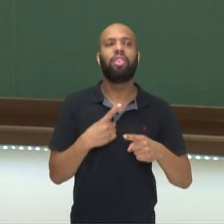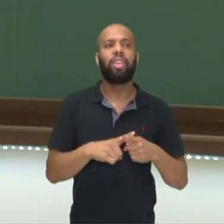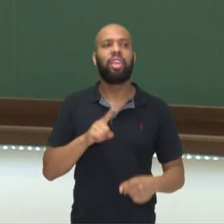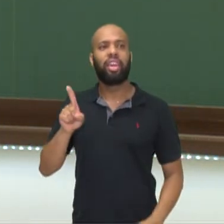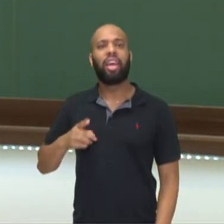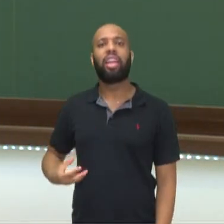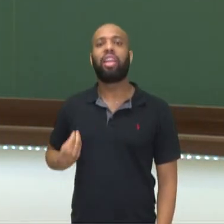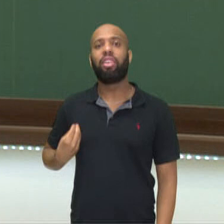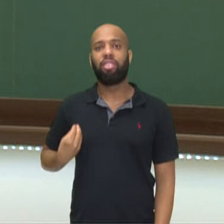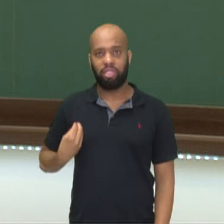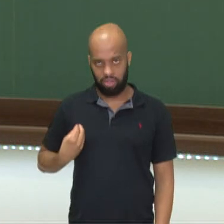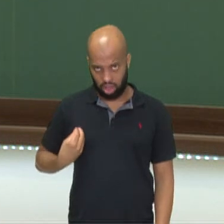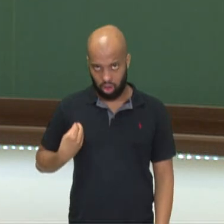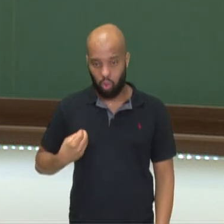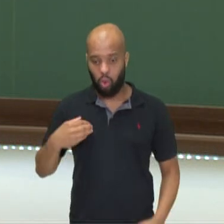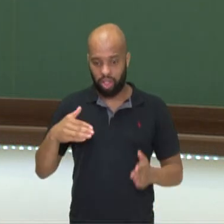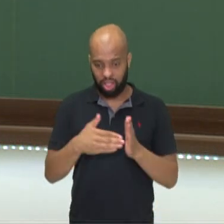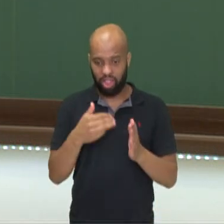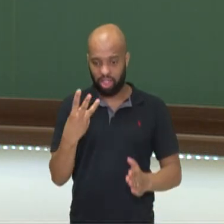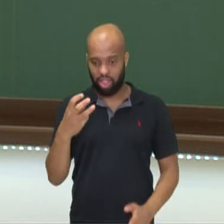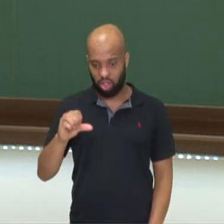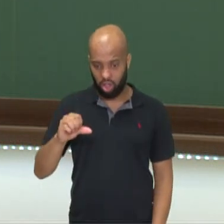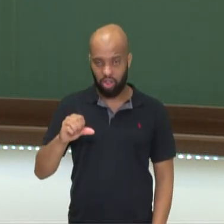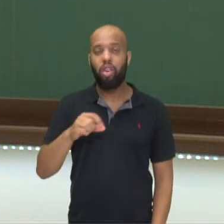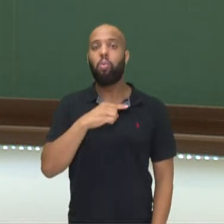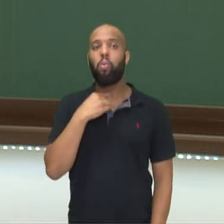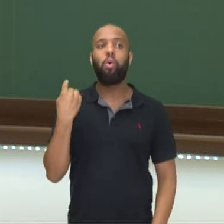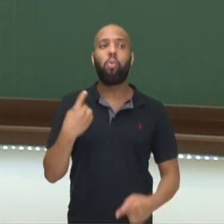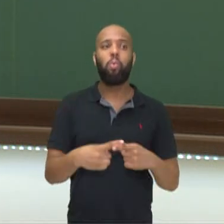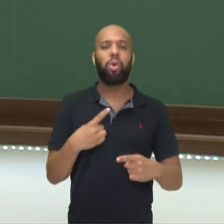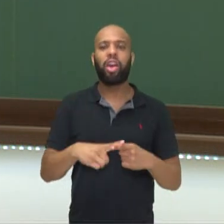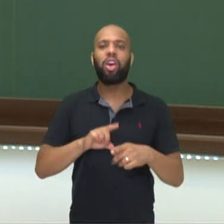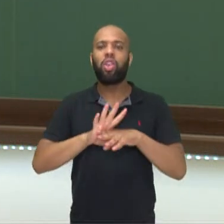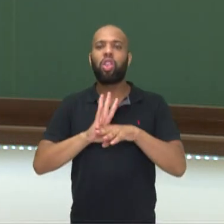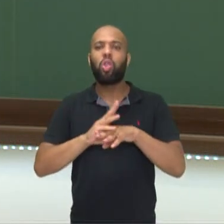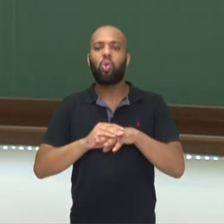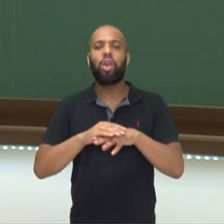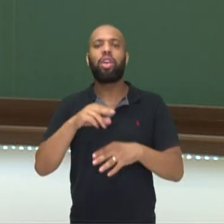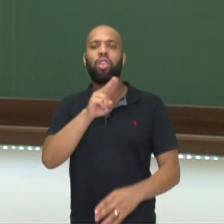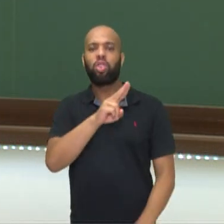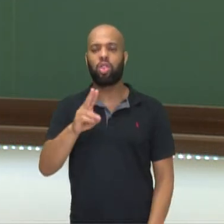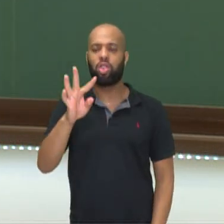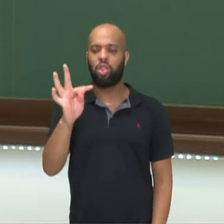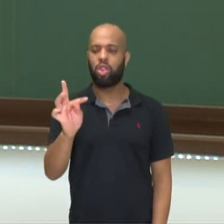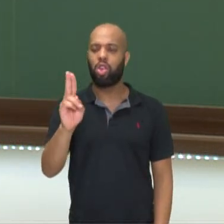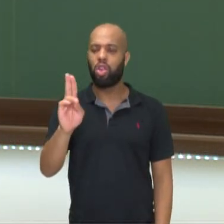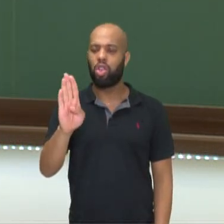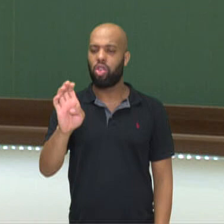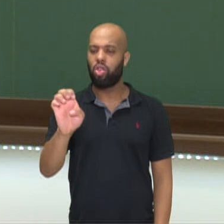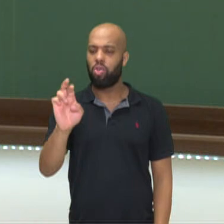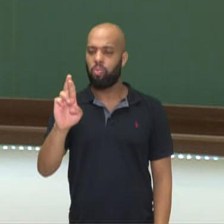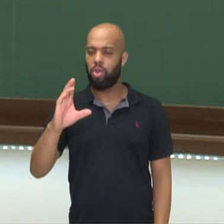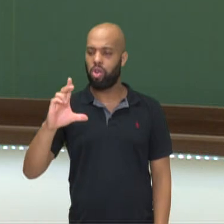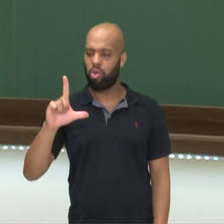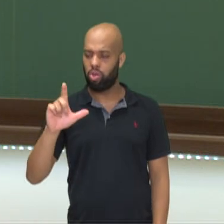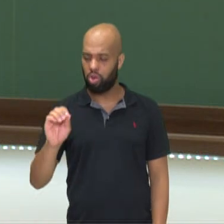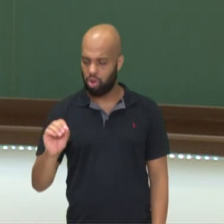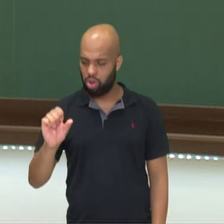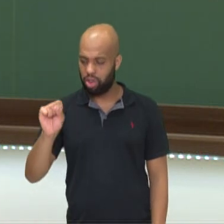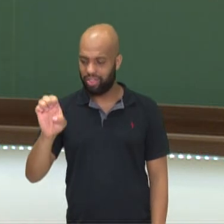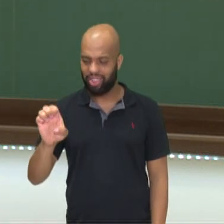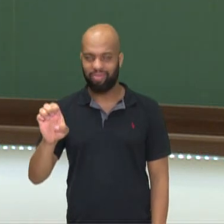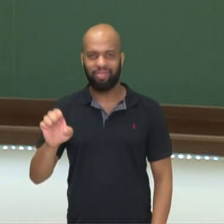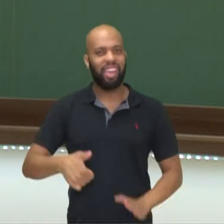morreu de tuberculose, que é uma doença que hoje, se você descobre cedo, ela tem cura, mas na época não tinha. E ele